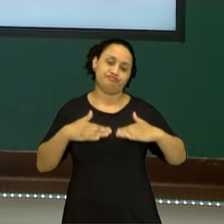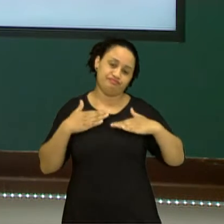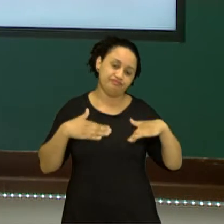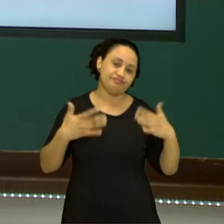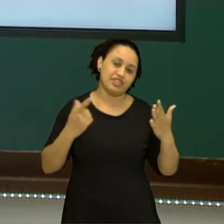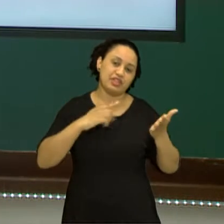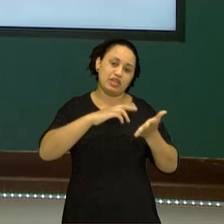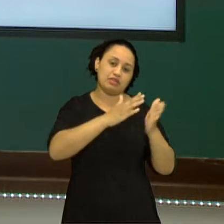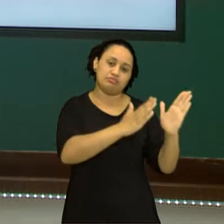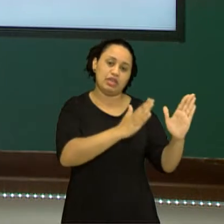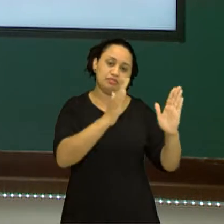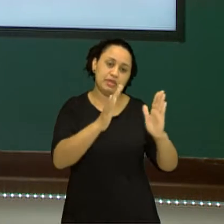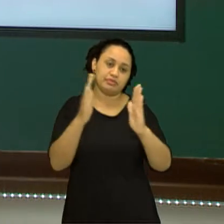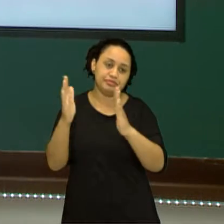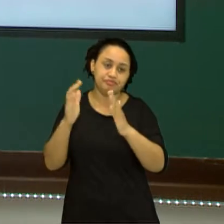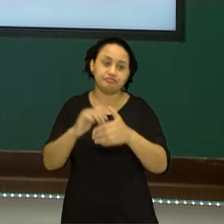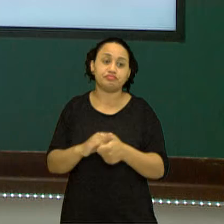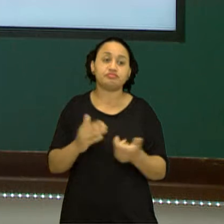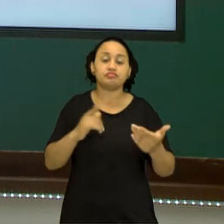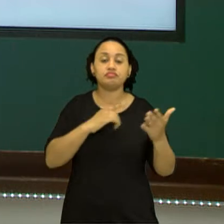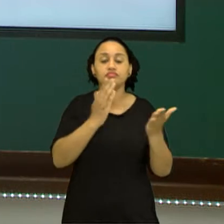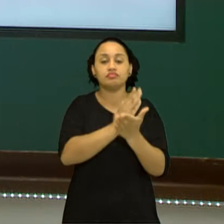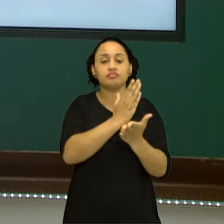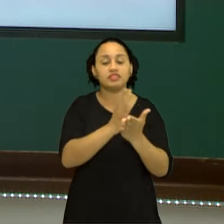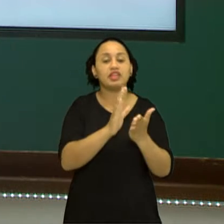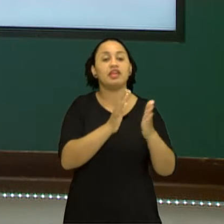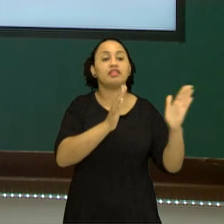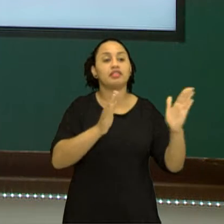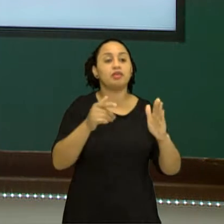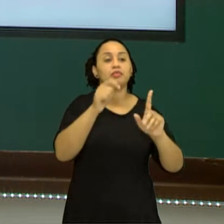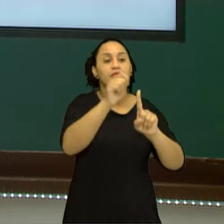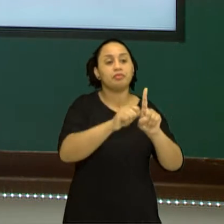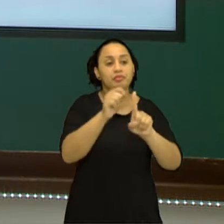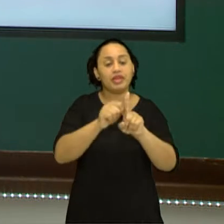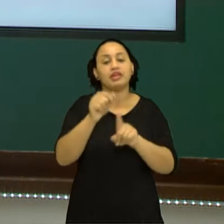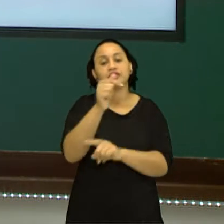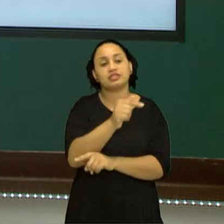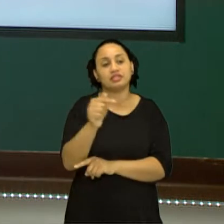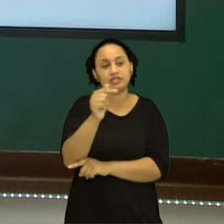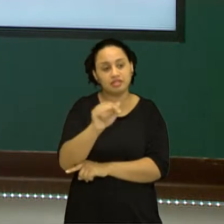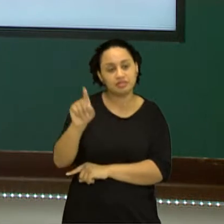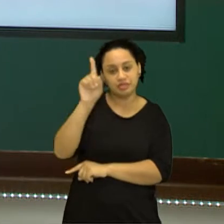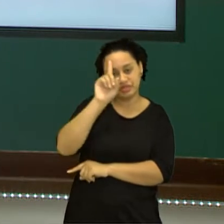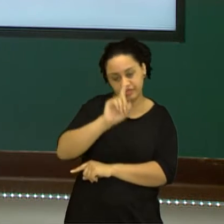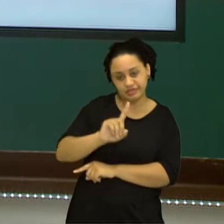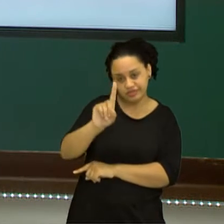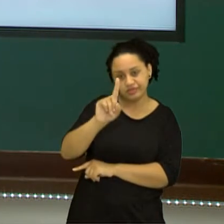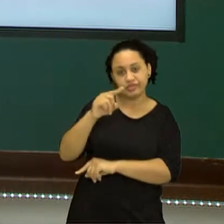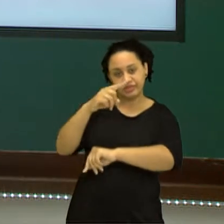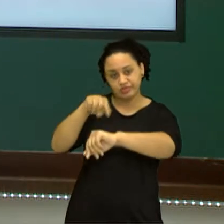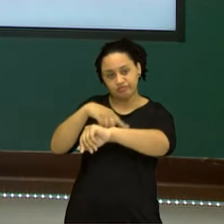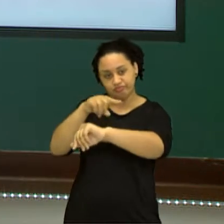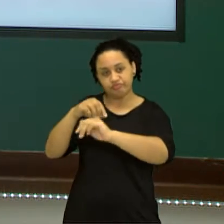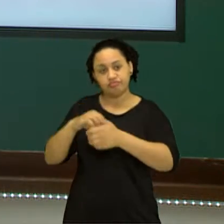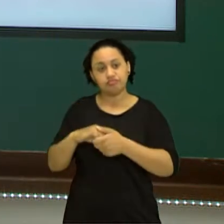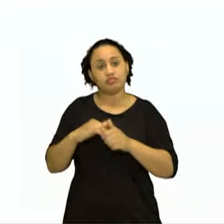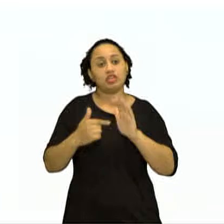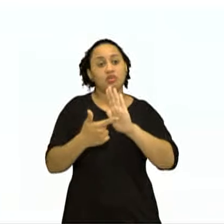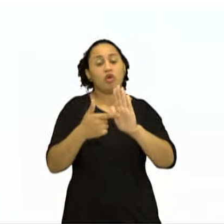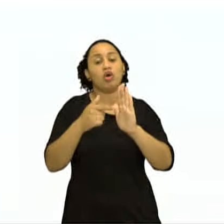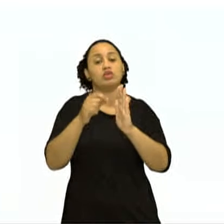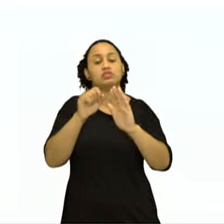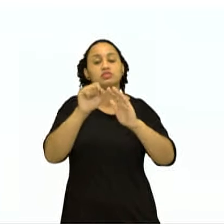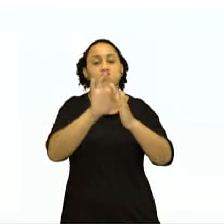E atualmente a gente divide o tempo em meses, semanas, dias e horas, né? Trago para vocês aqui uma imagem do